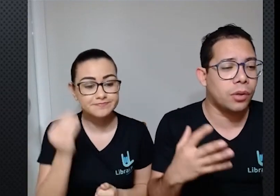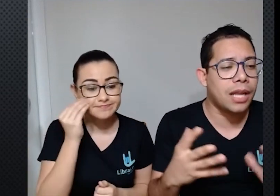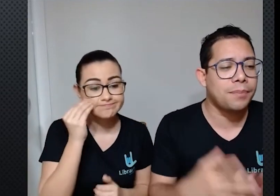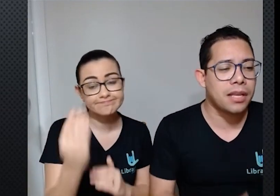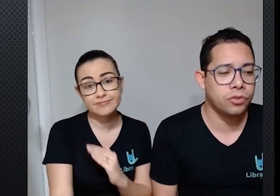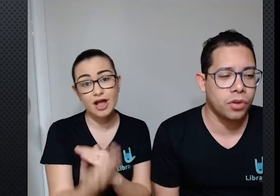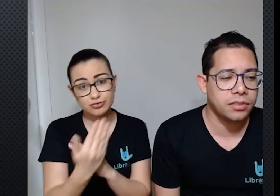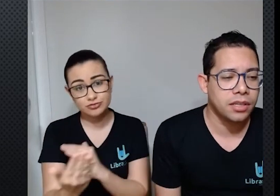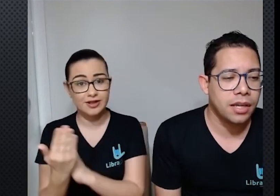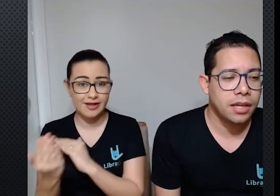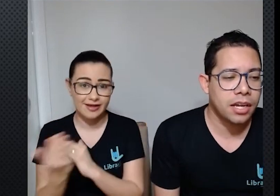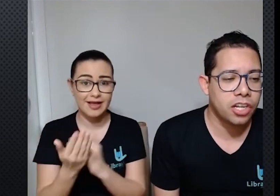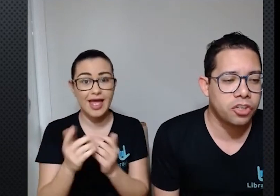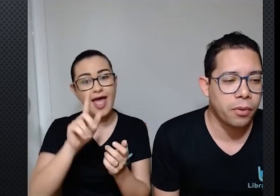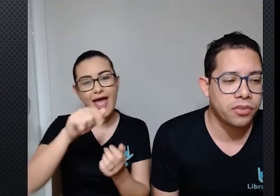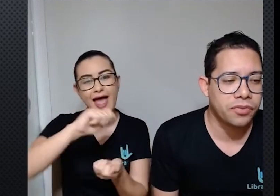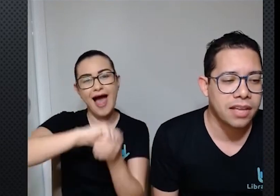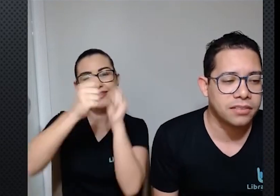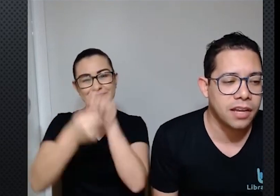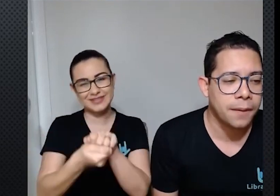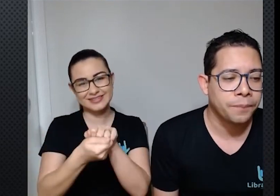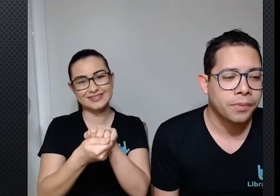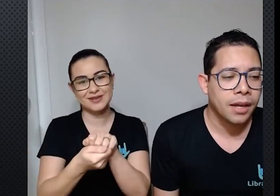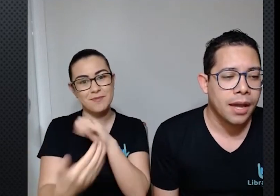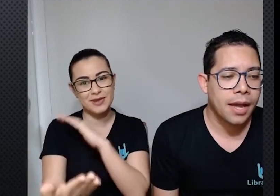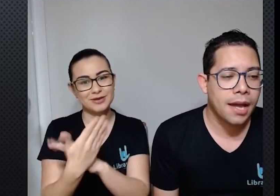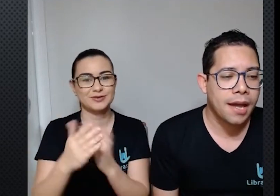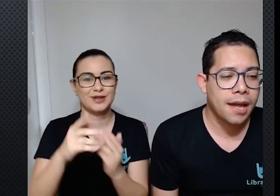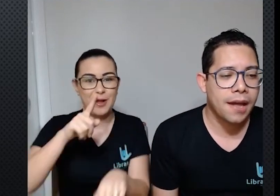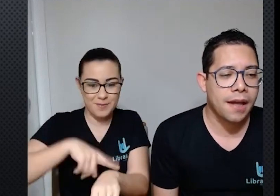sentido, né? São adaptações que a gente pode fazer